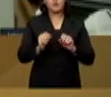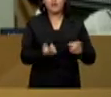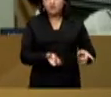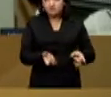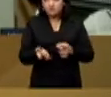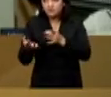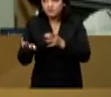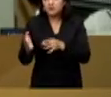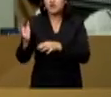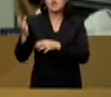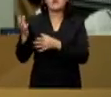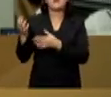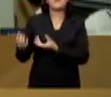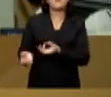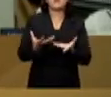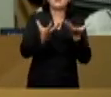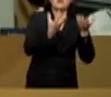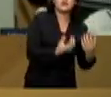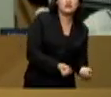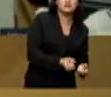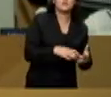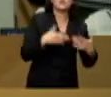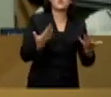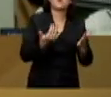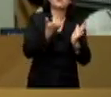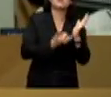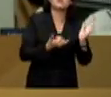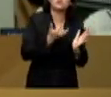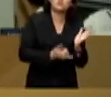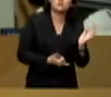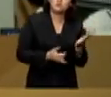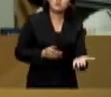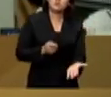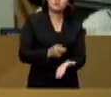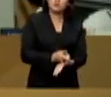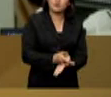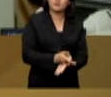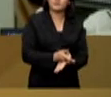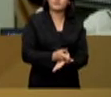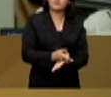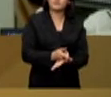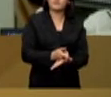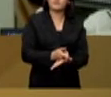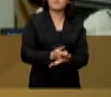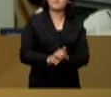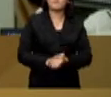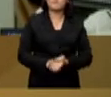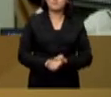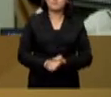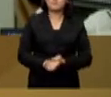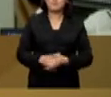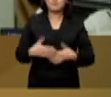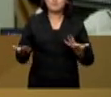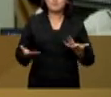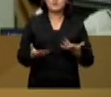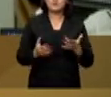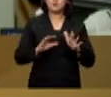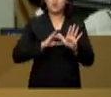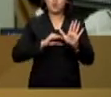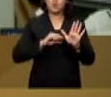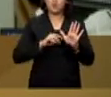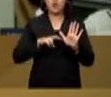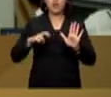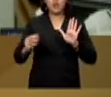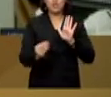contribuinte do imposto, b) ao remetente, quando o destinatário não for contribuinte do imposto. Ora, a emenda constitucional nº 87